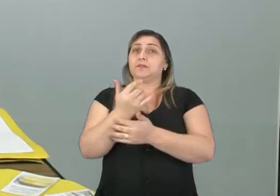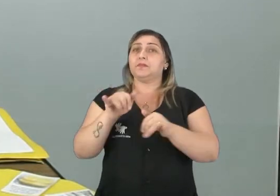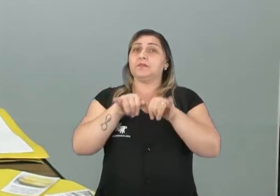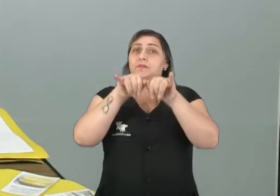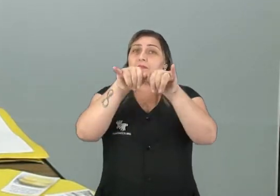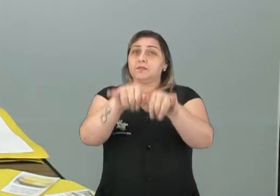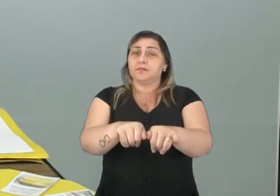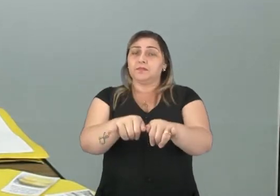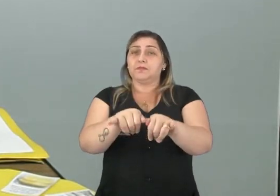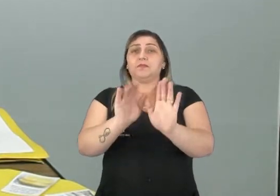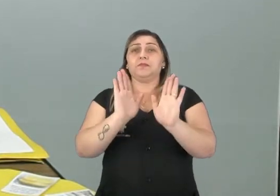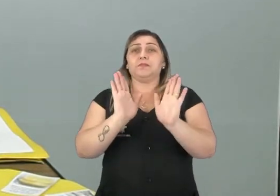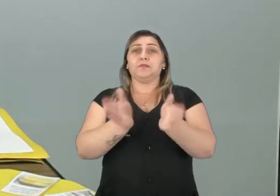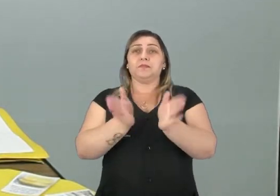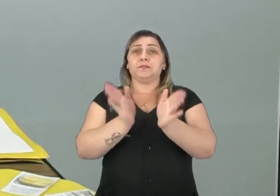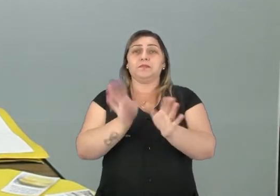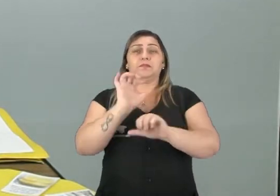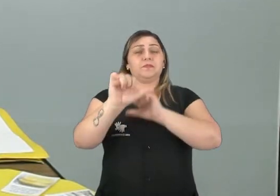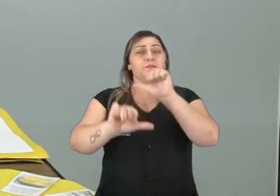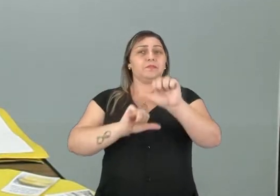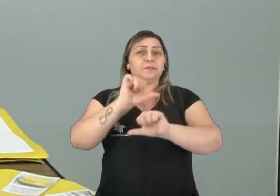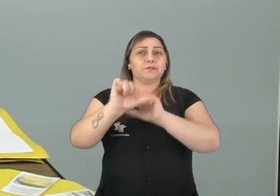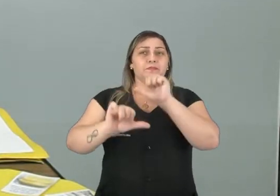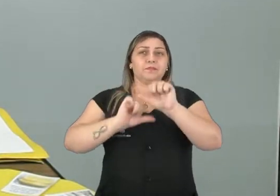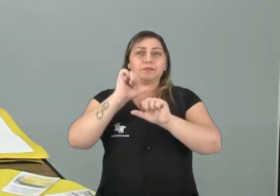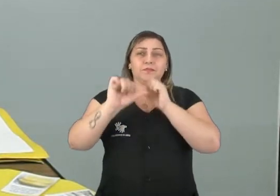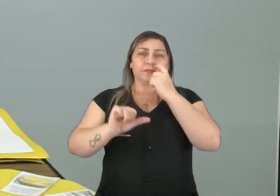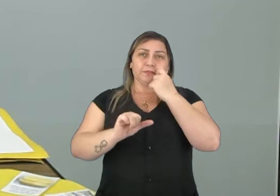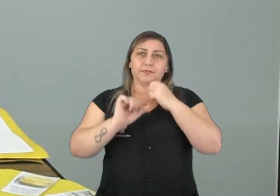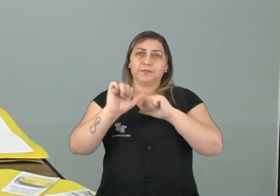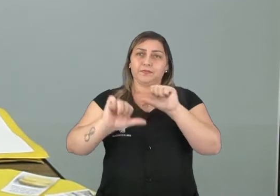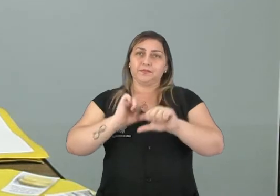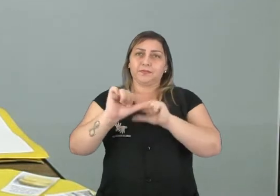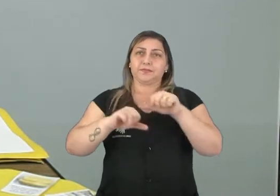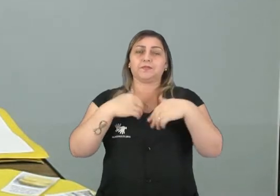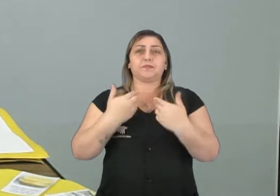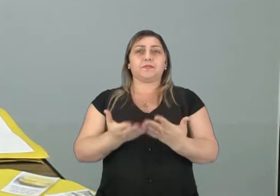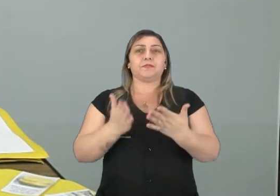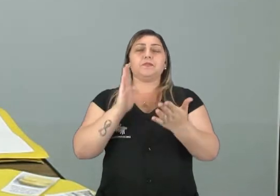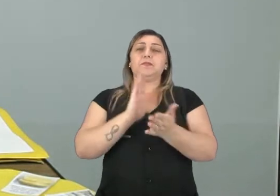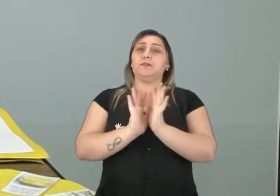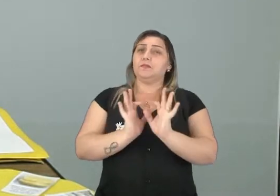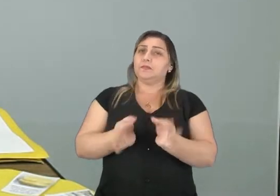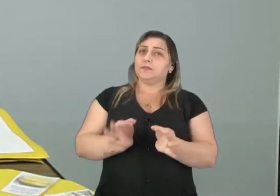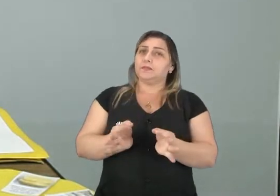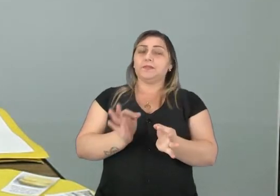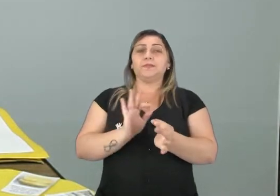no supermercado, ele já passou por todo o processo de industrialização, certo?